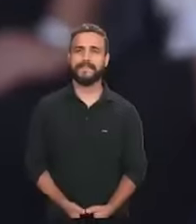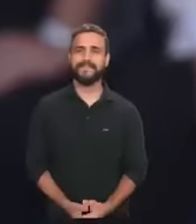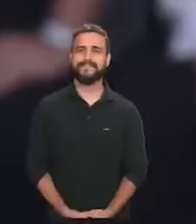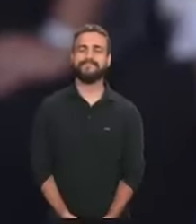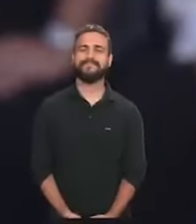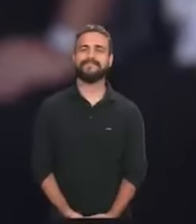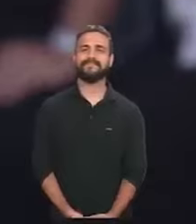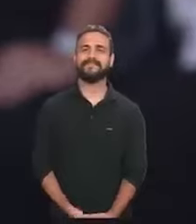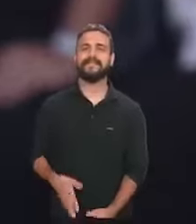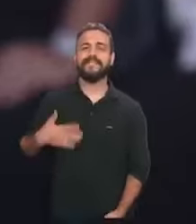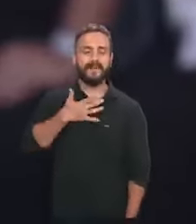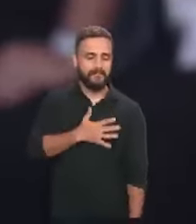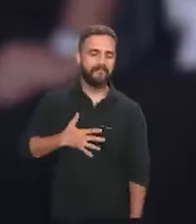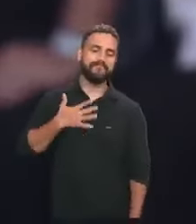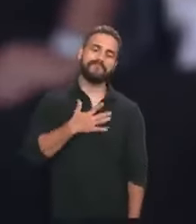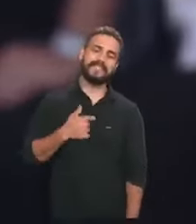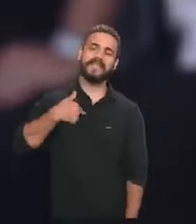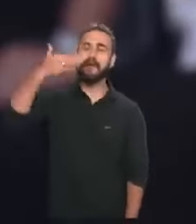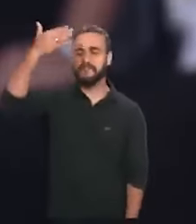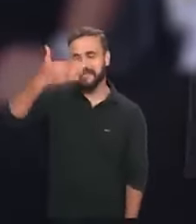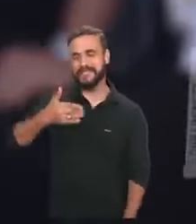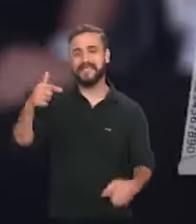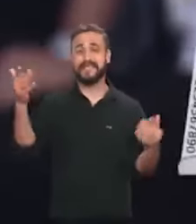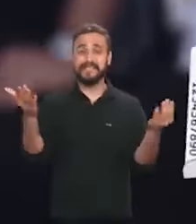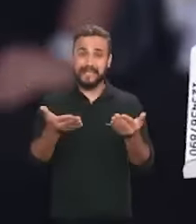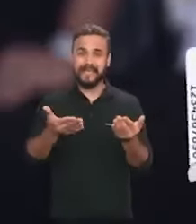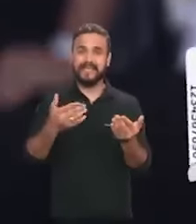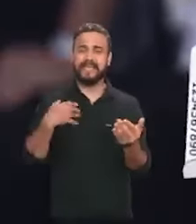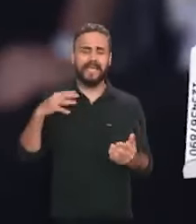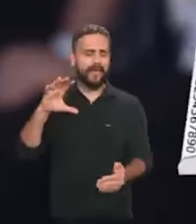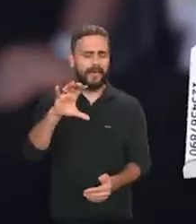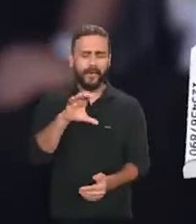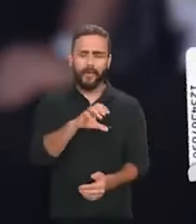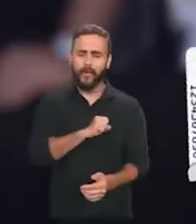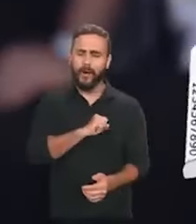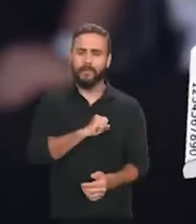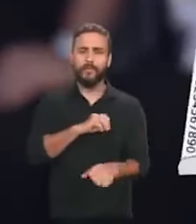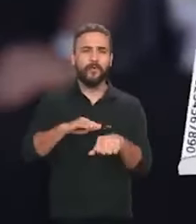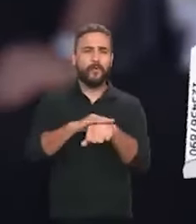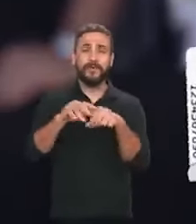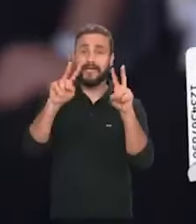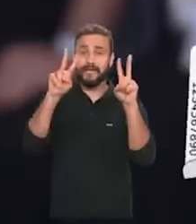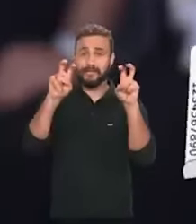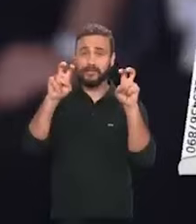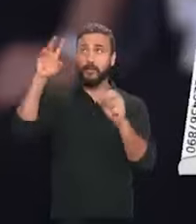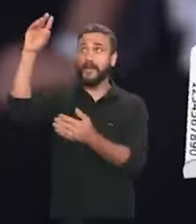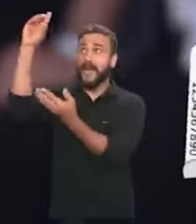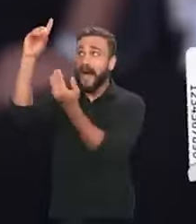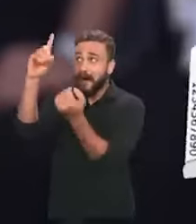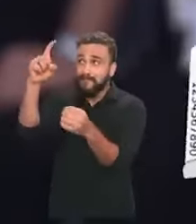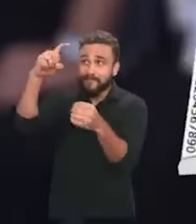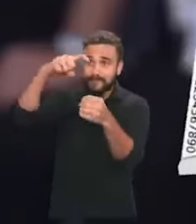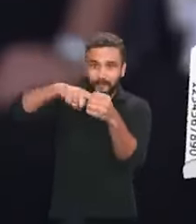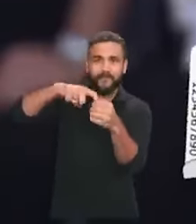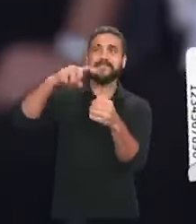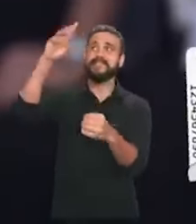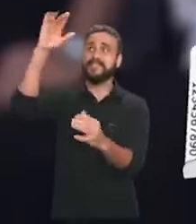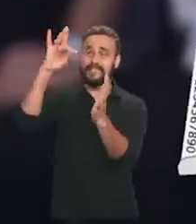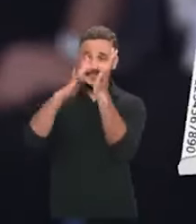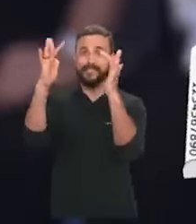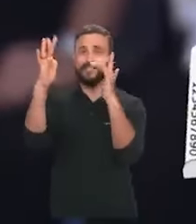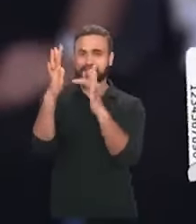Bom, muito prazer estar aqui. Eu quero dizer que eu amo falar da volta de Jesus. Muita gente me acusa de usar isso de